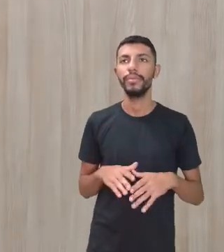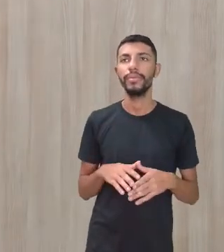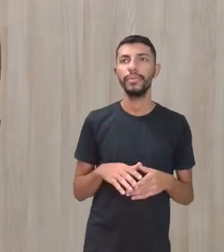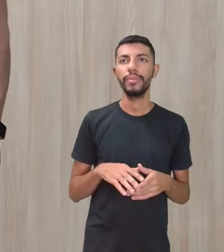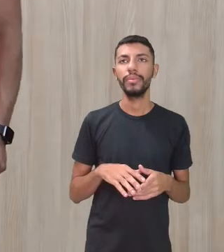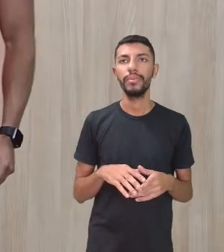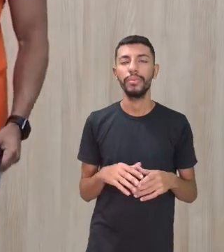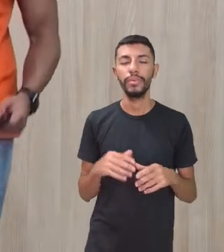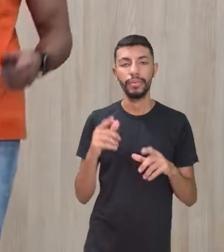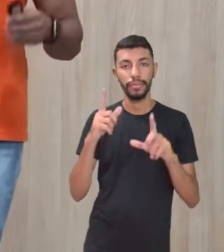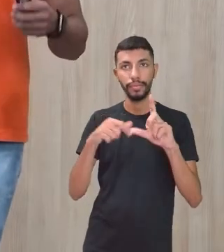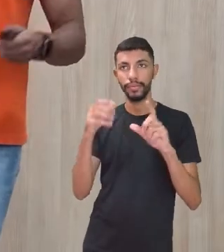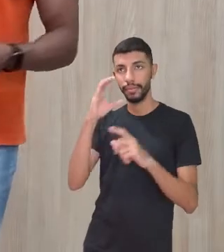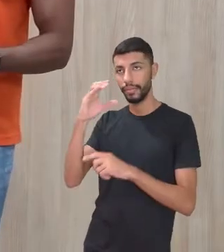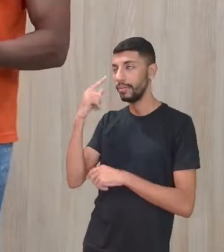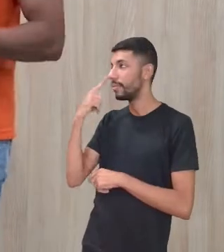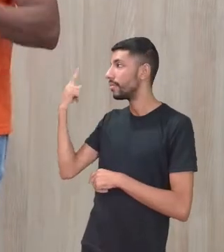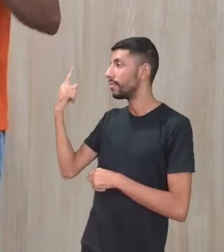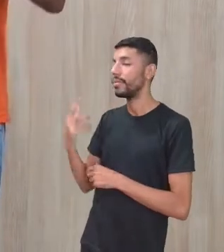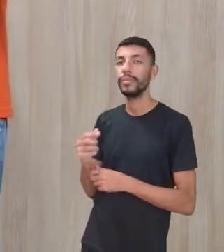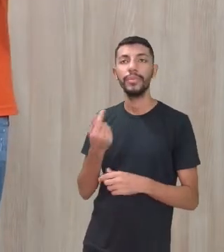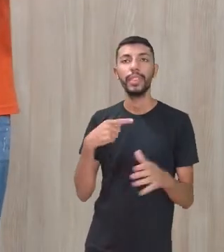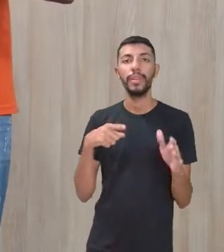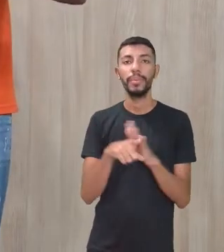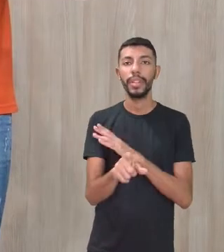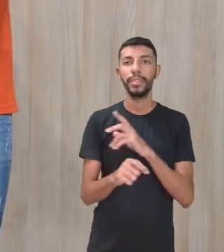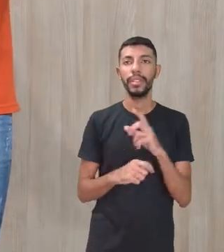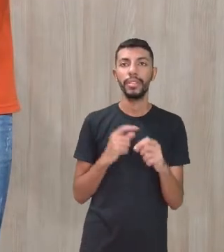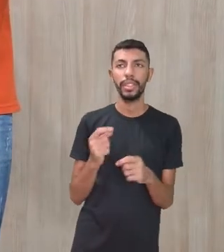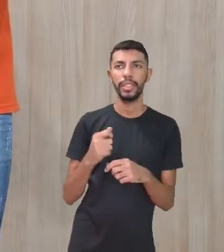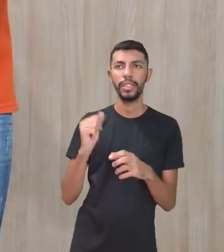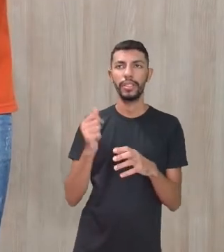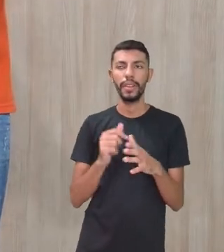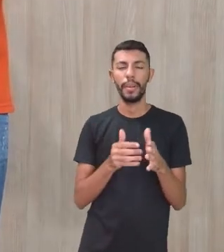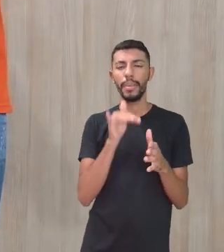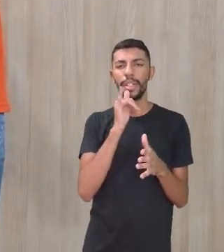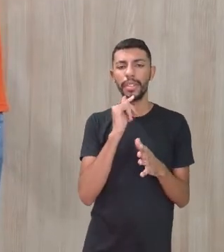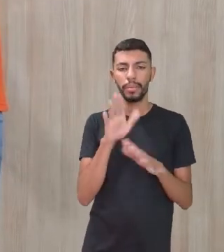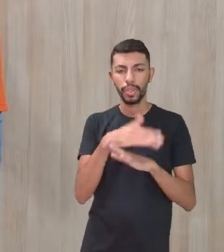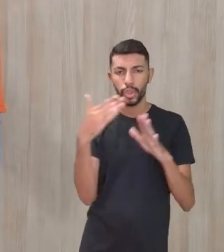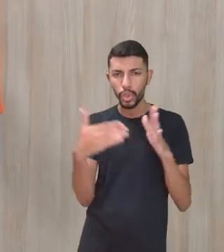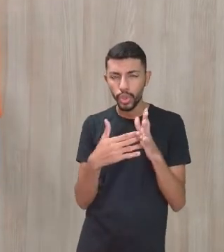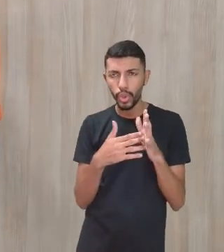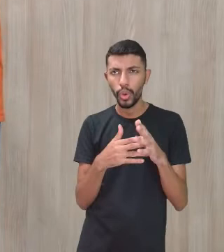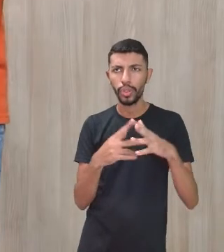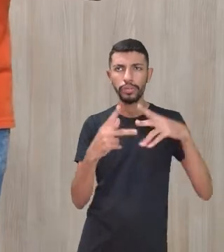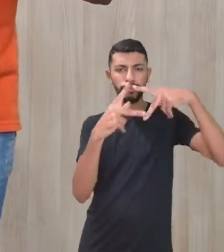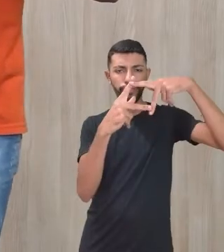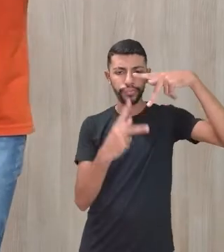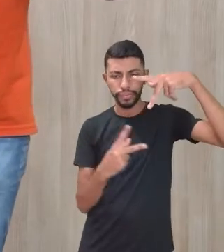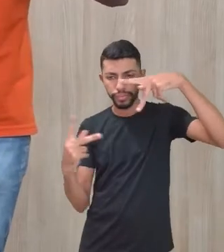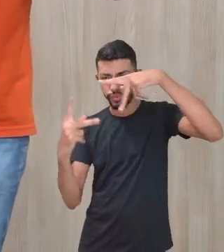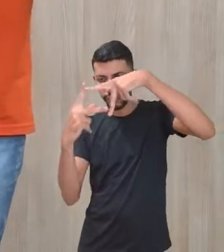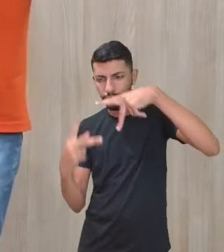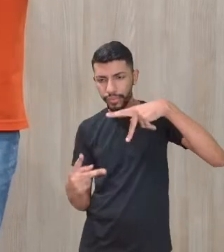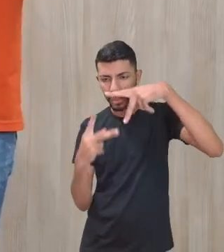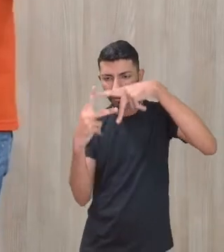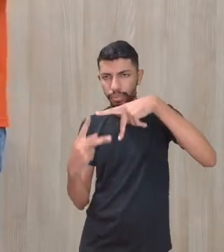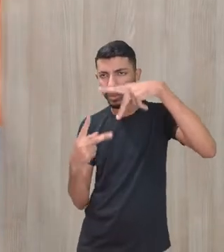Na letra C, eu perguntei que dessas partes aí que sobraram, que foram 12 pedacinhos, né,